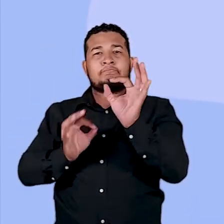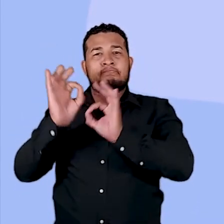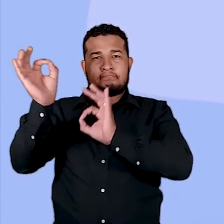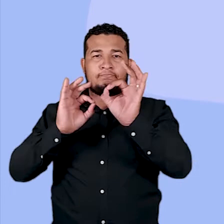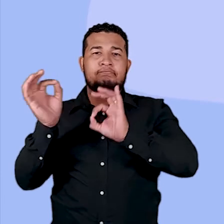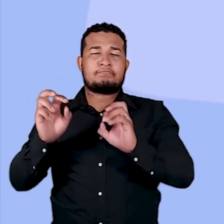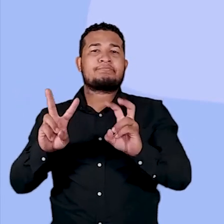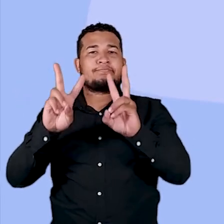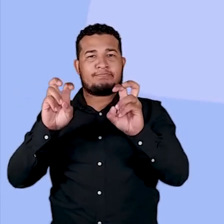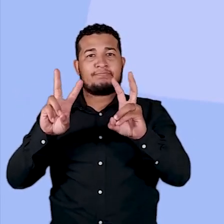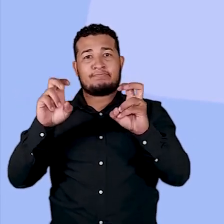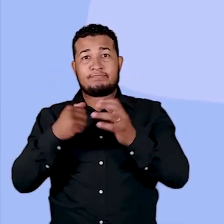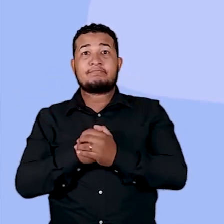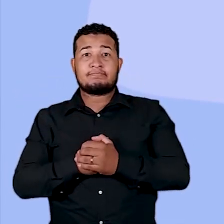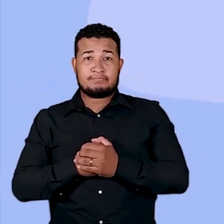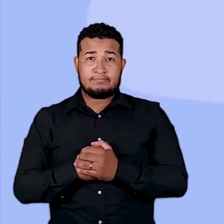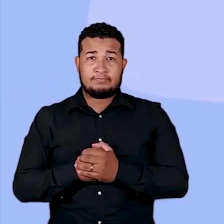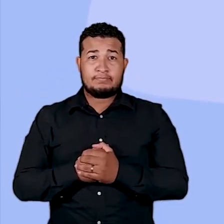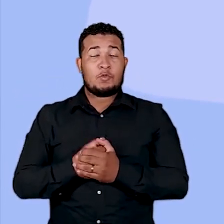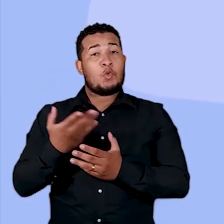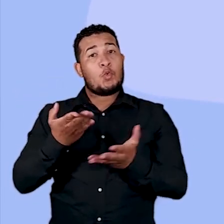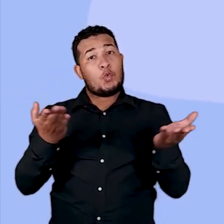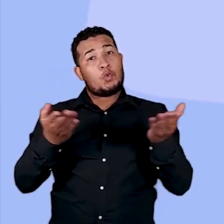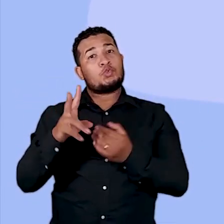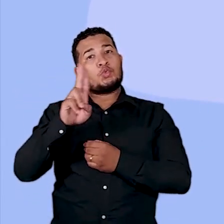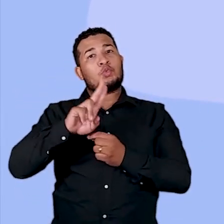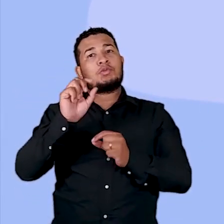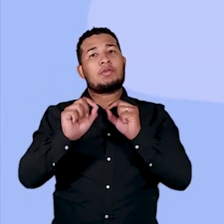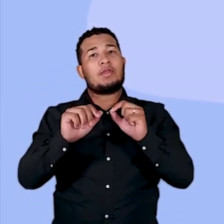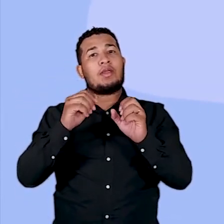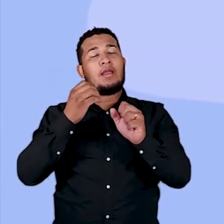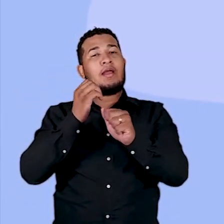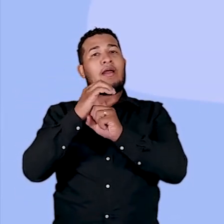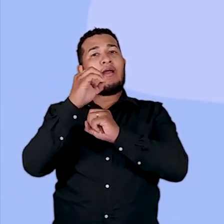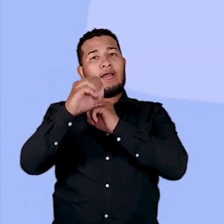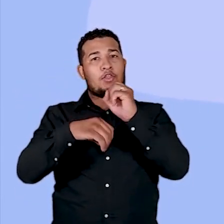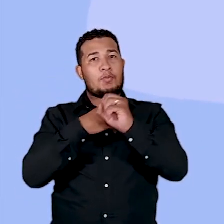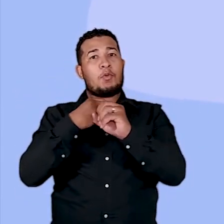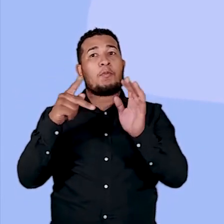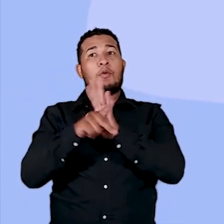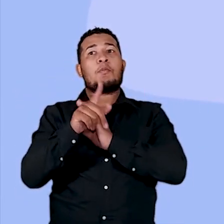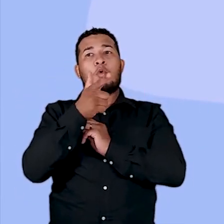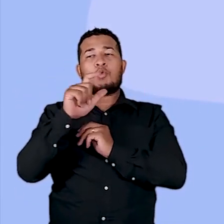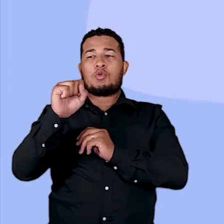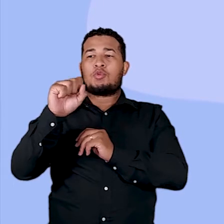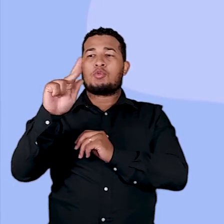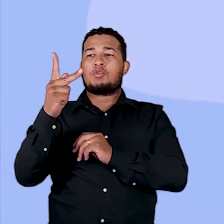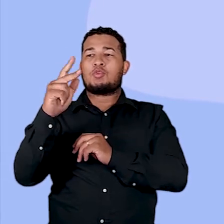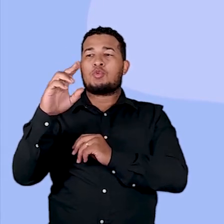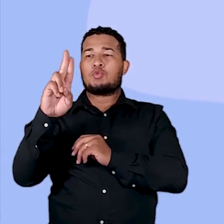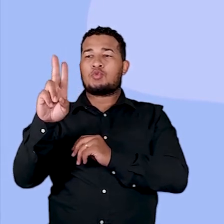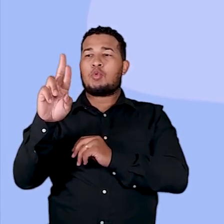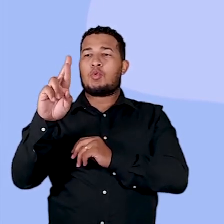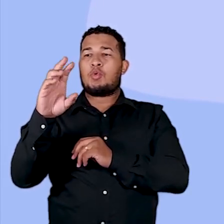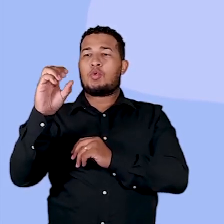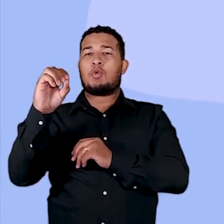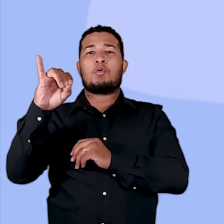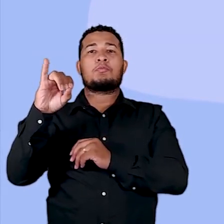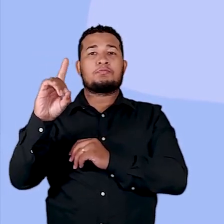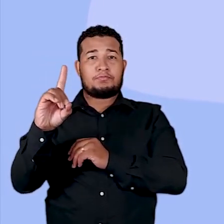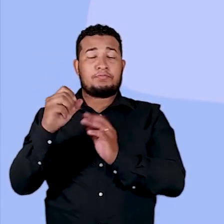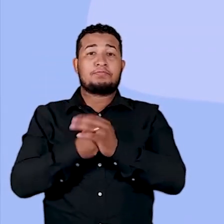mais elaboradas sobre isso. Hoje a gente utiliza a ideia do átomo de Schrödinger. Schrödinger,